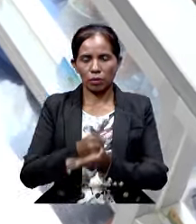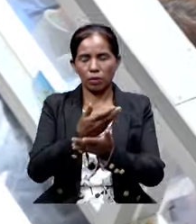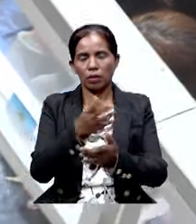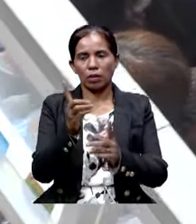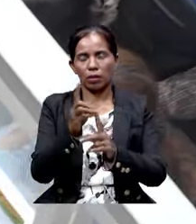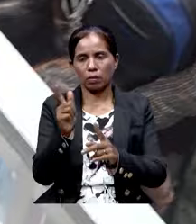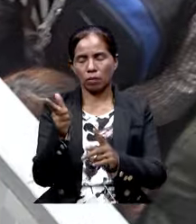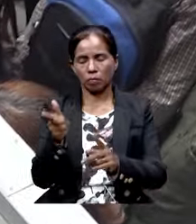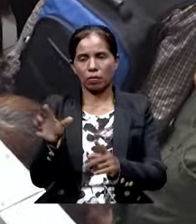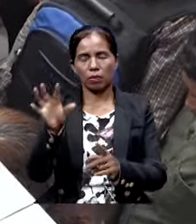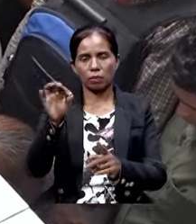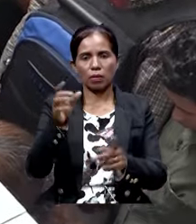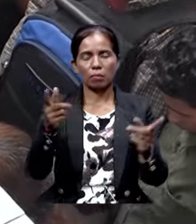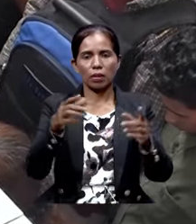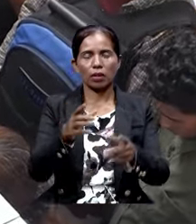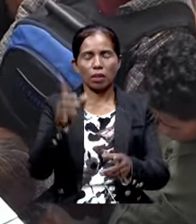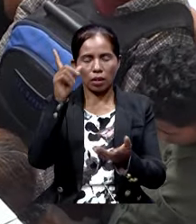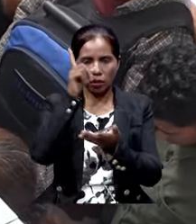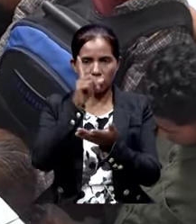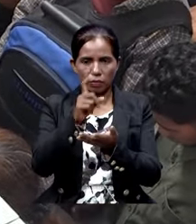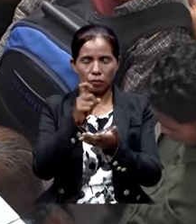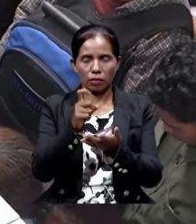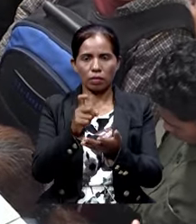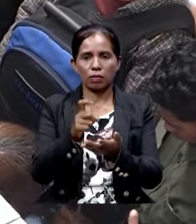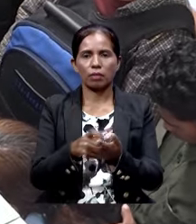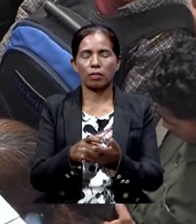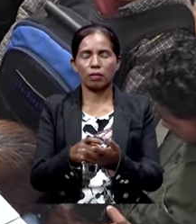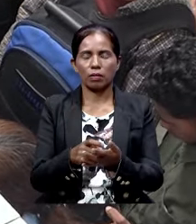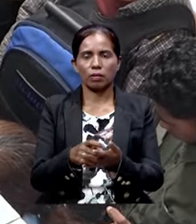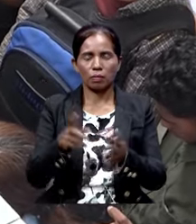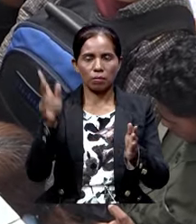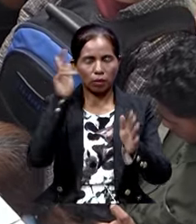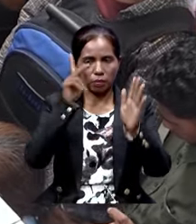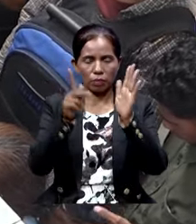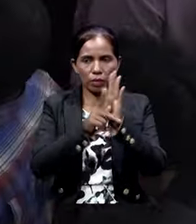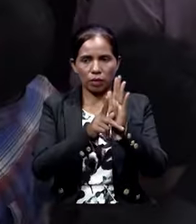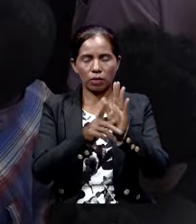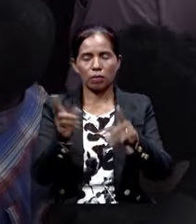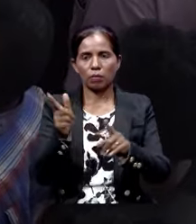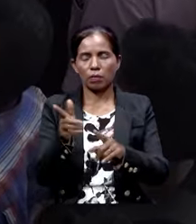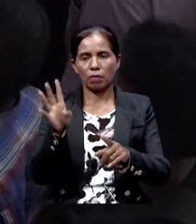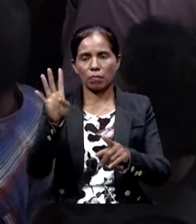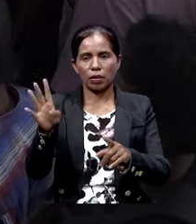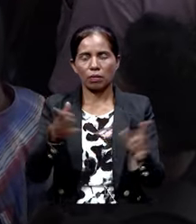29, mas sai foto. É dia 29, dia 20, dia 24 eu vou estar melhor menos.